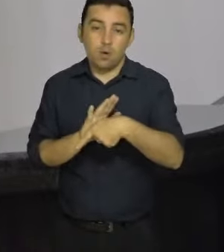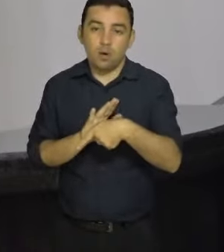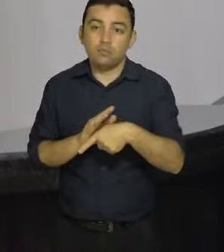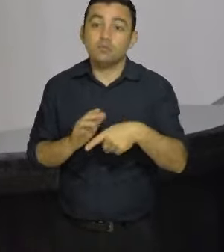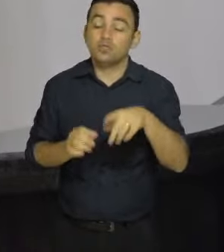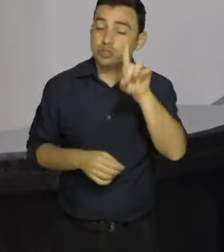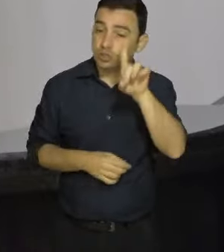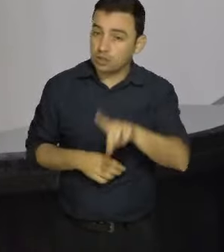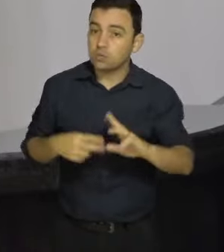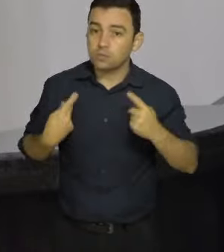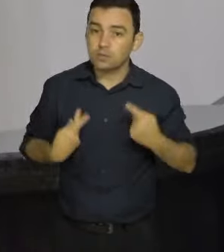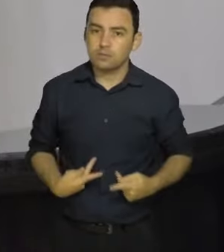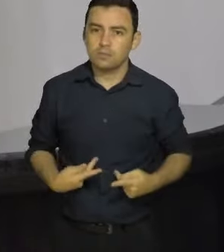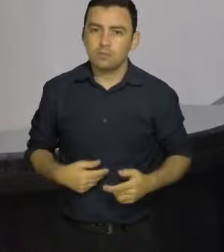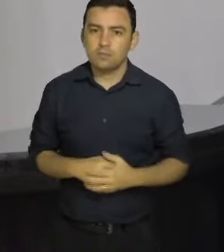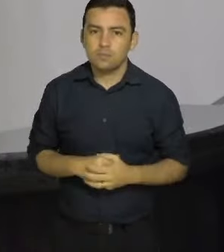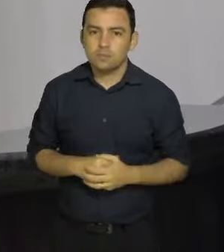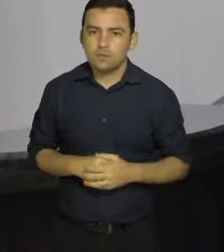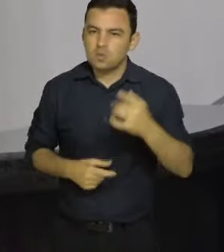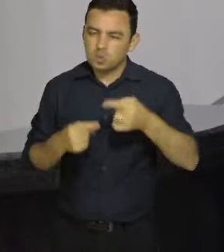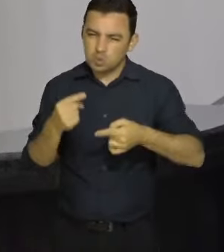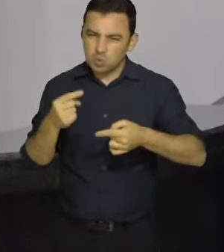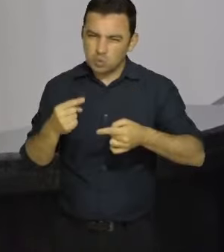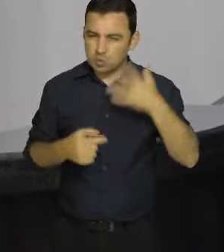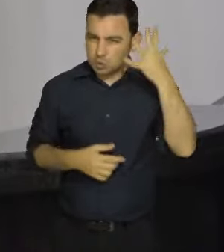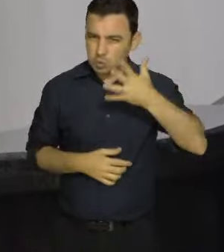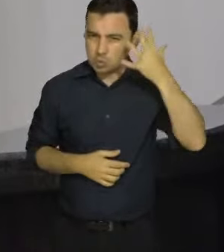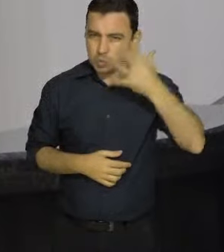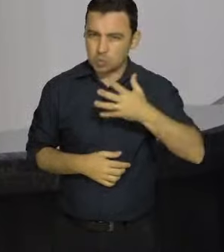direitos humanos. Esse discurso de ódio